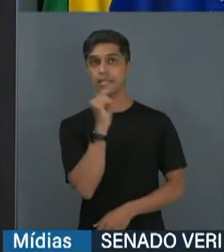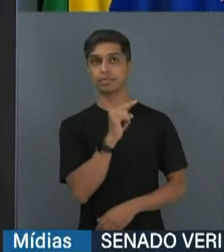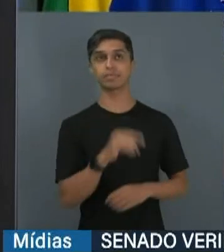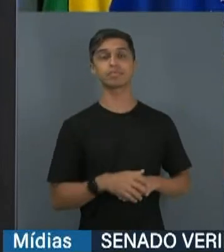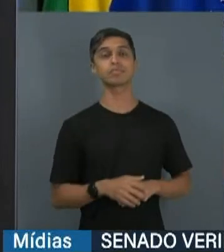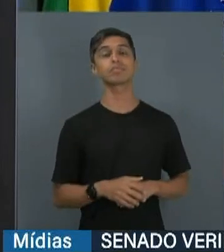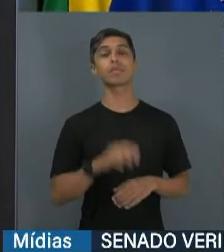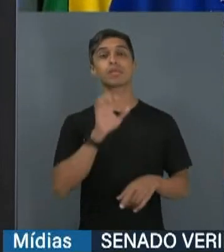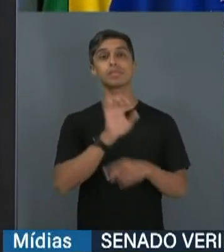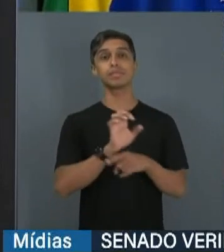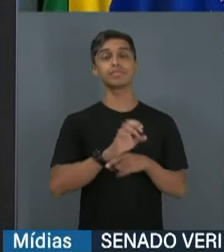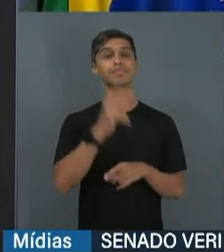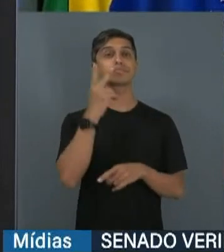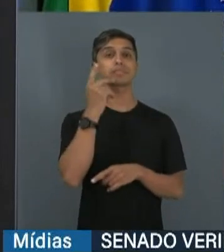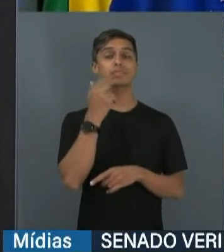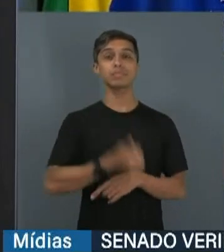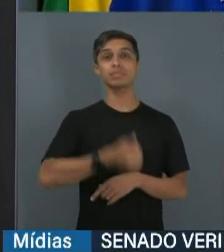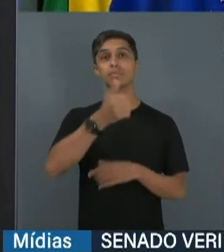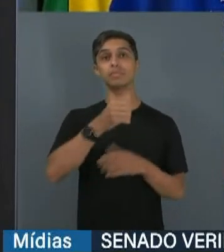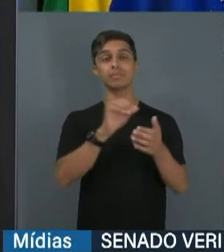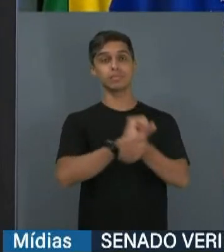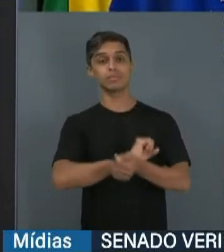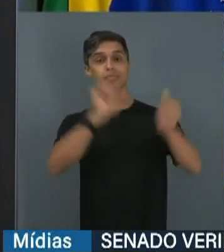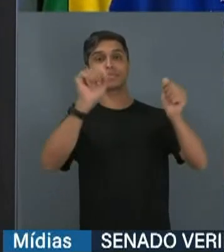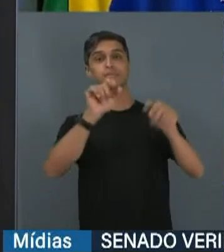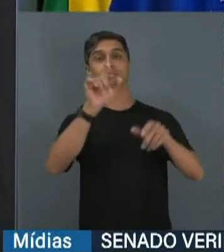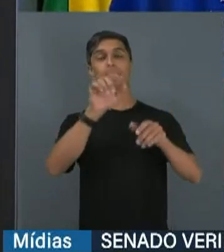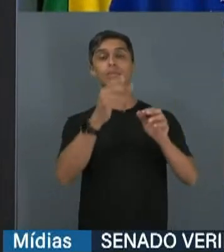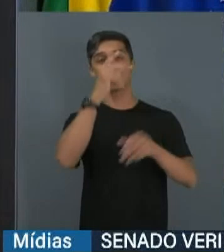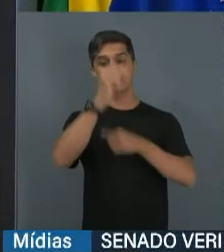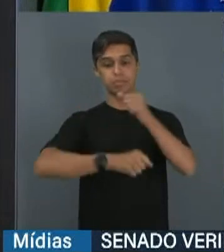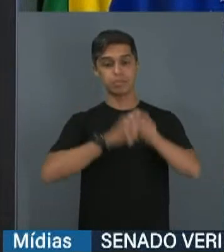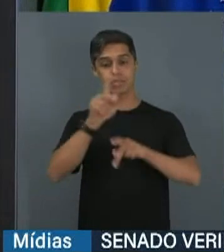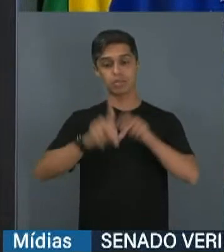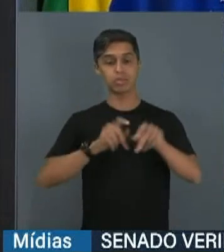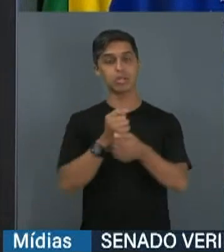o estado do Ceará foi o primeiro a libertar os escravos do Brasil,